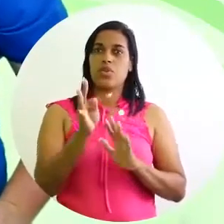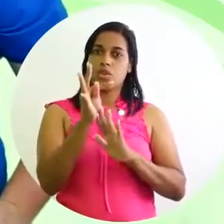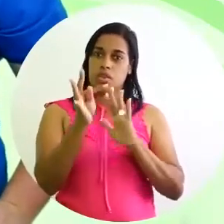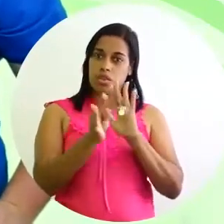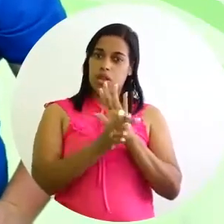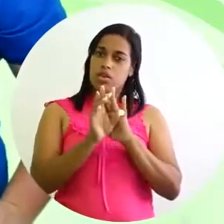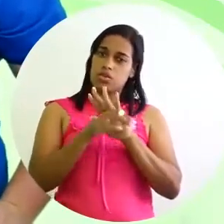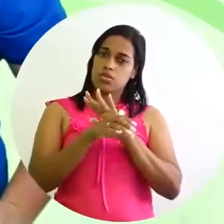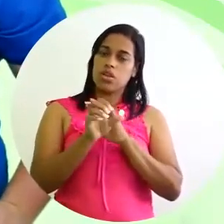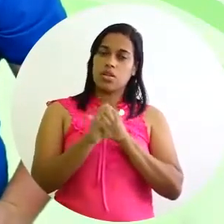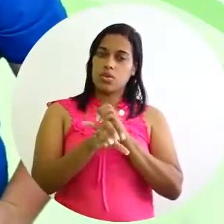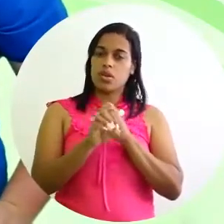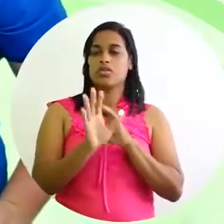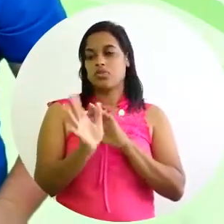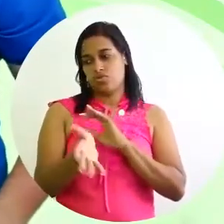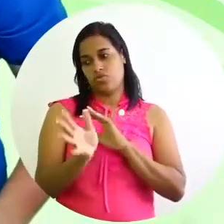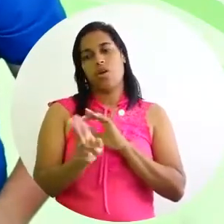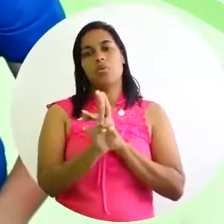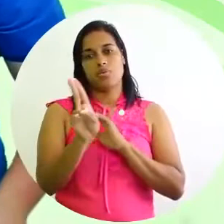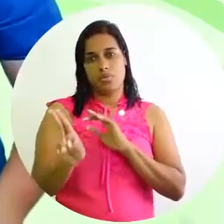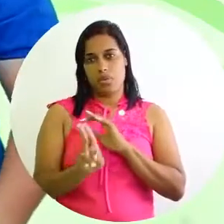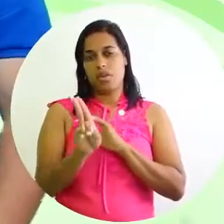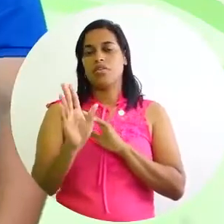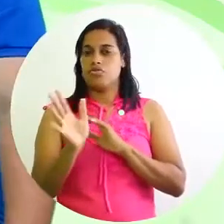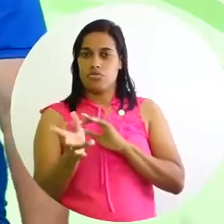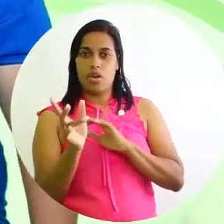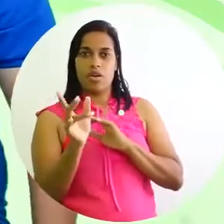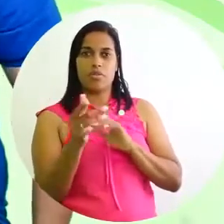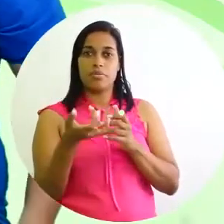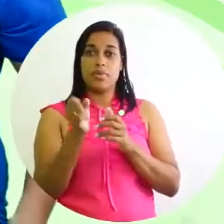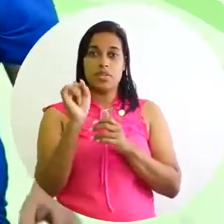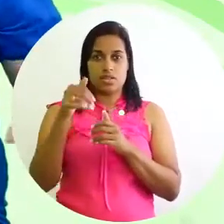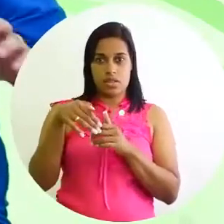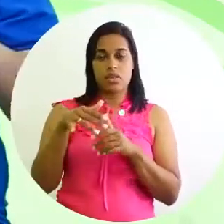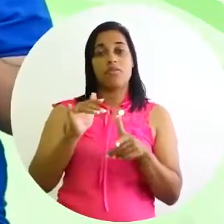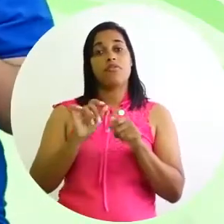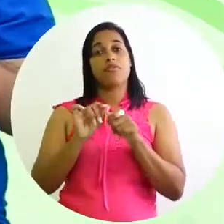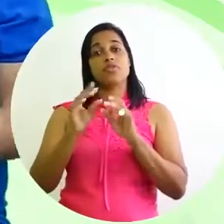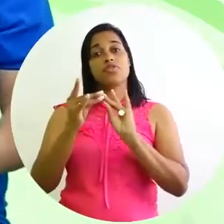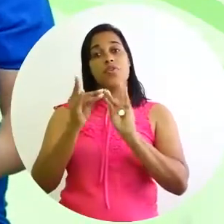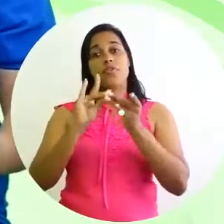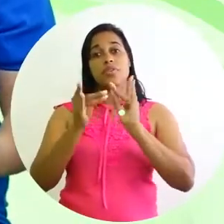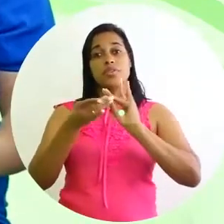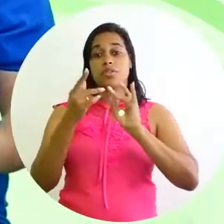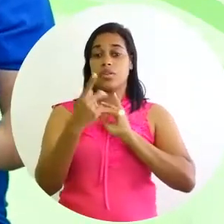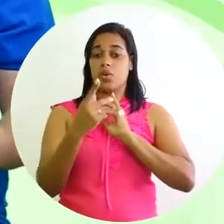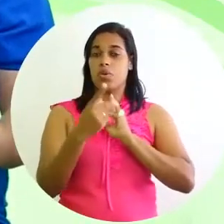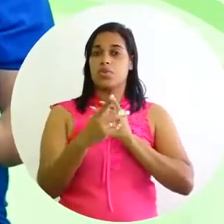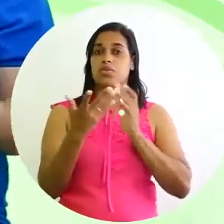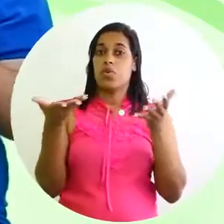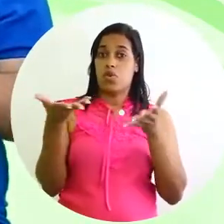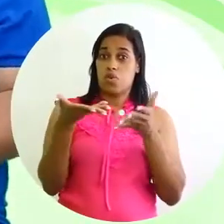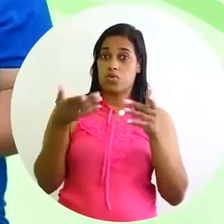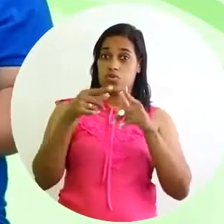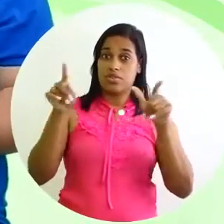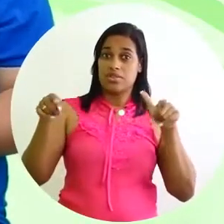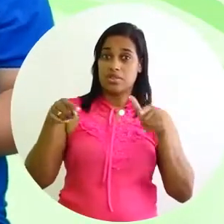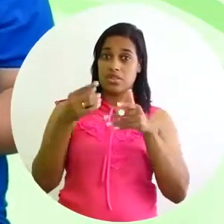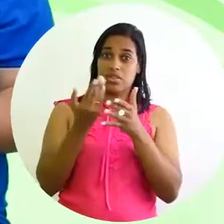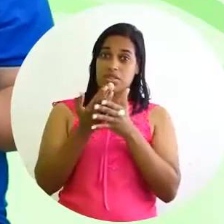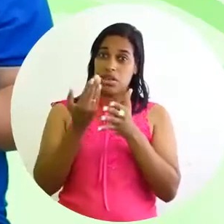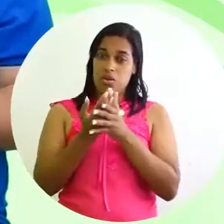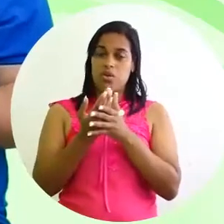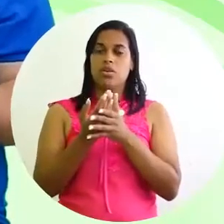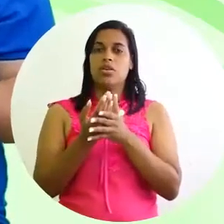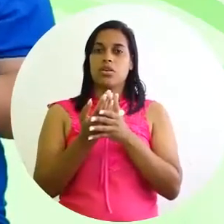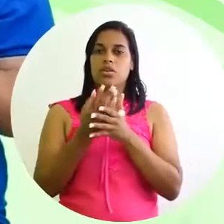algum contexto educacional? Sim. Eu trabalhei muito tempo fazendo oficina com isso, né? E hoje em dia eu estou em sala de